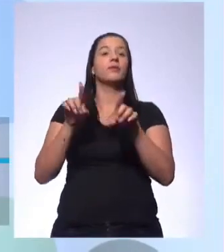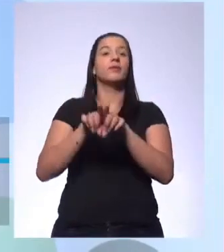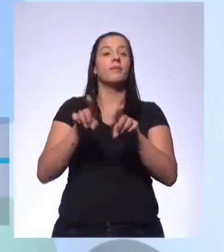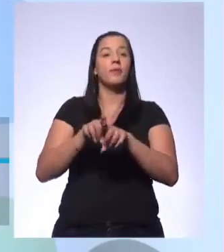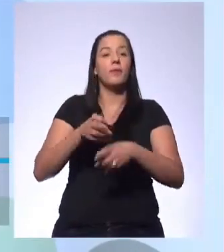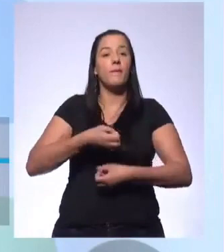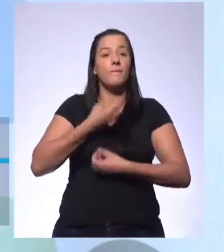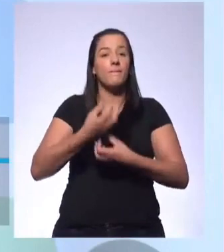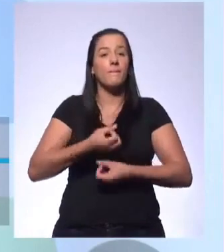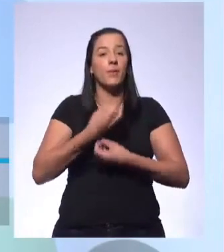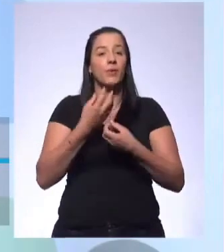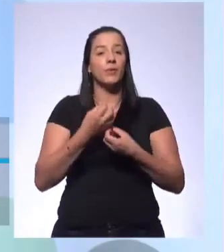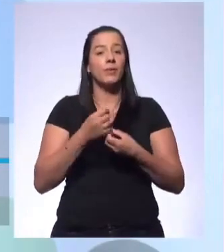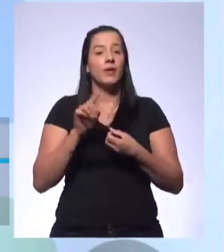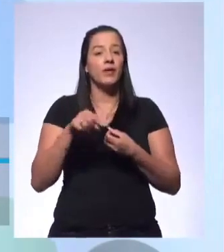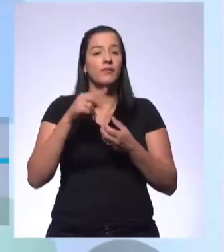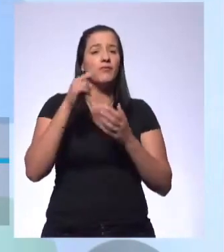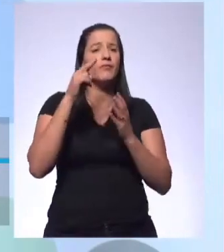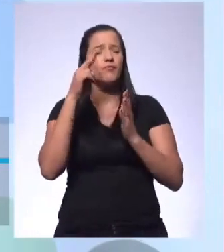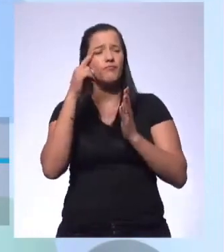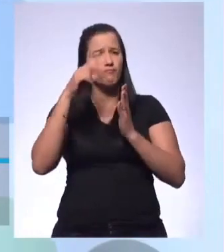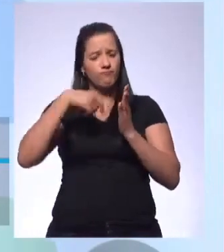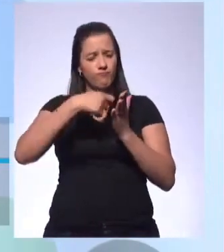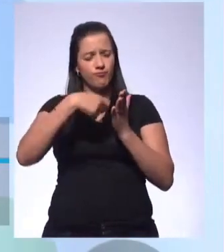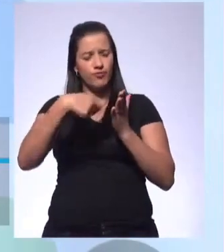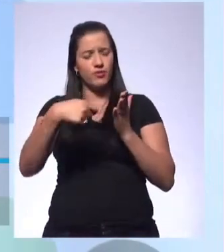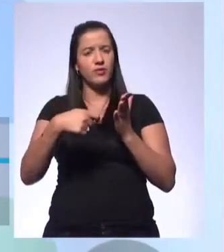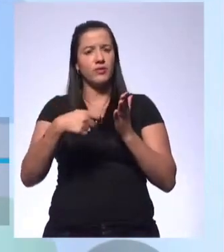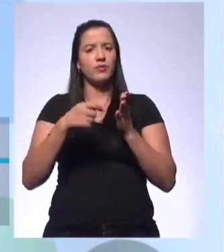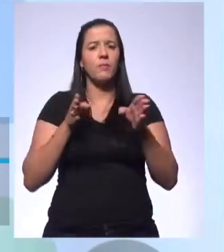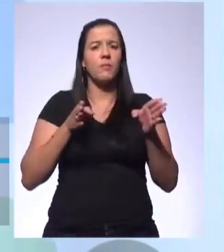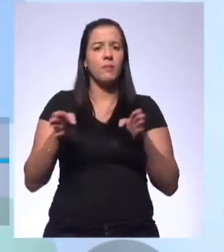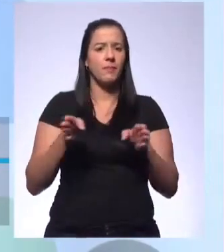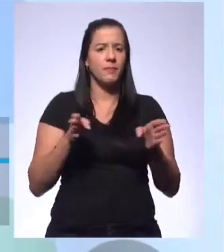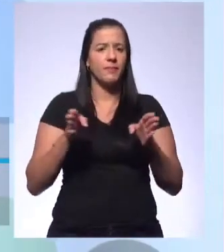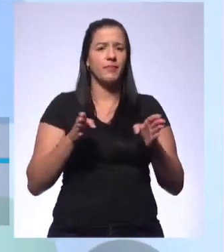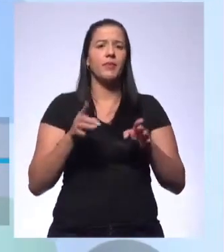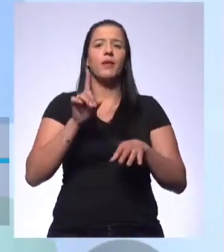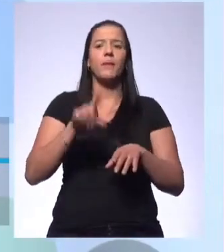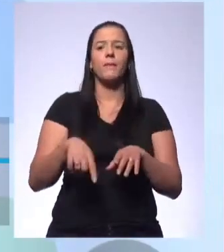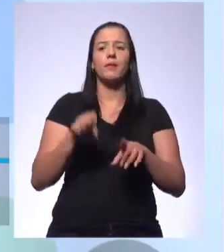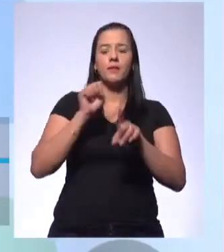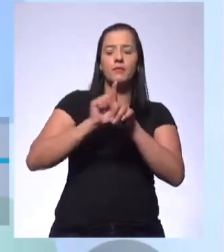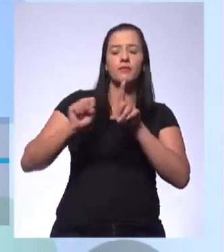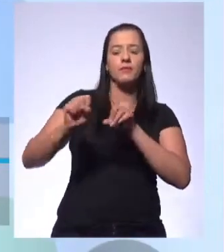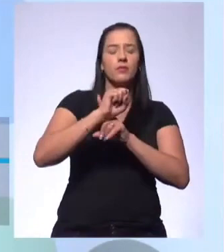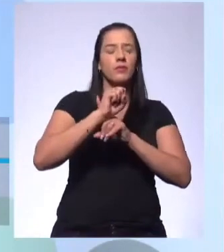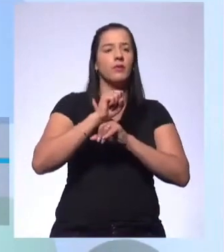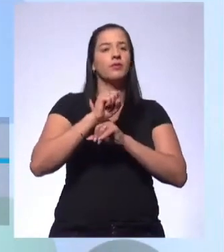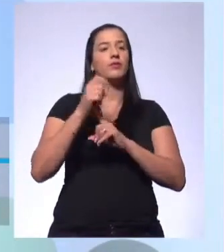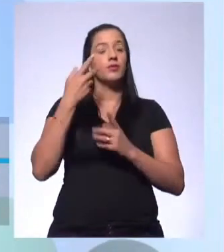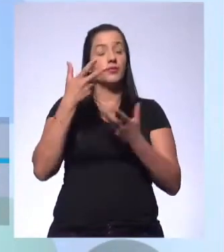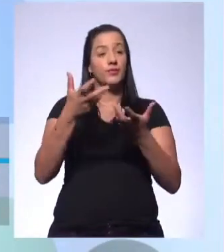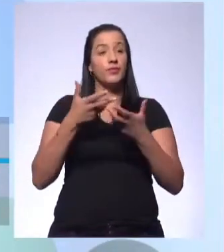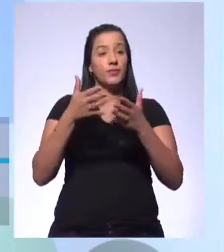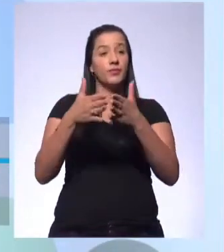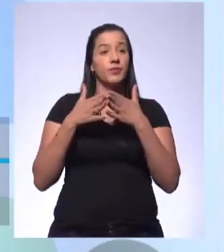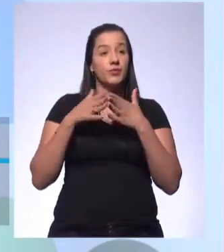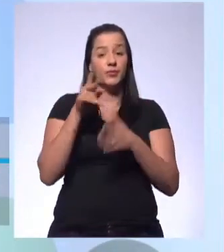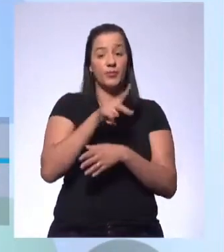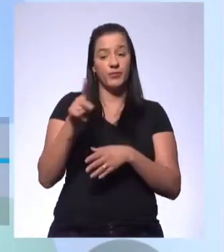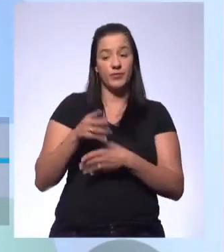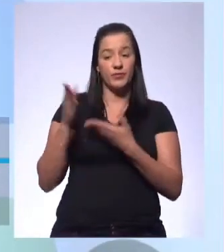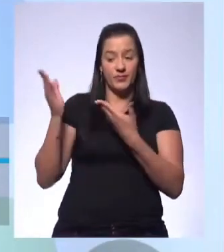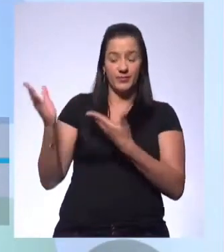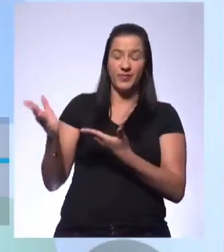foi escrito na mesma época que eu acabei de elencar para vocês. E a gente vai ver a diferença aí da sociedade e o poema. E eu vou pedir para o querido professor